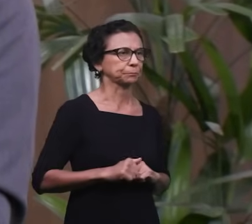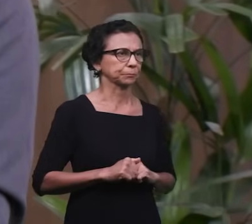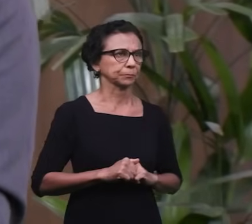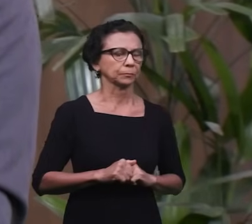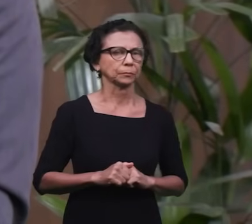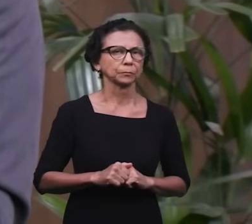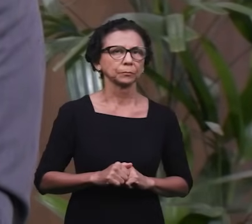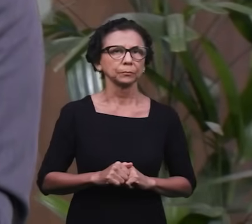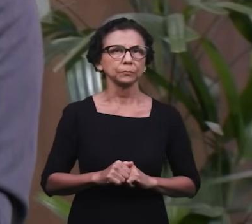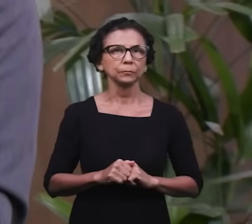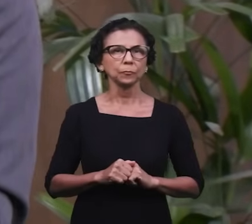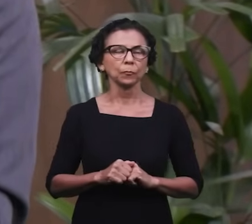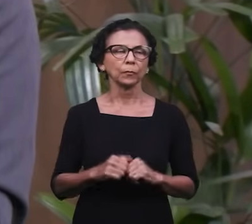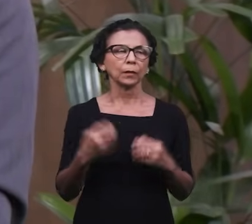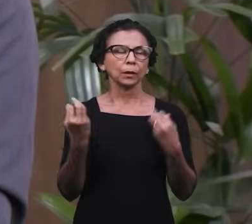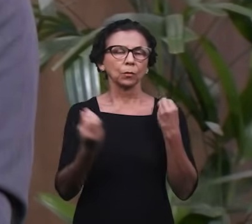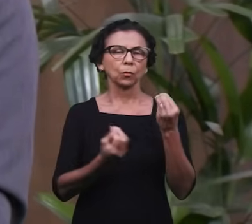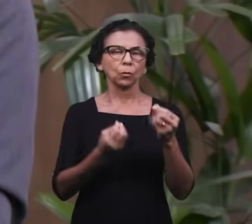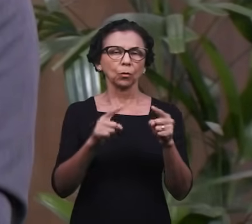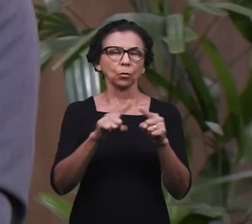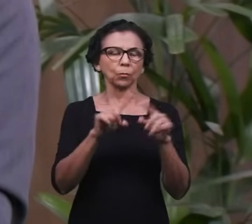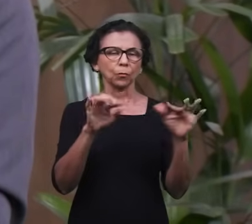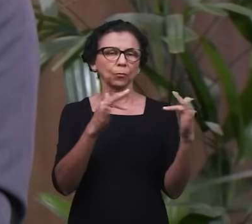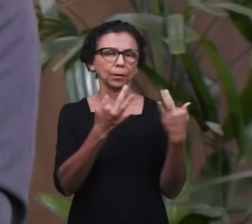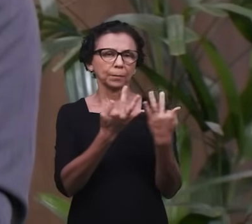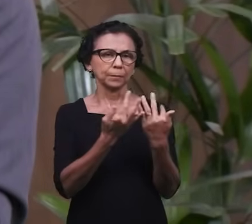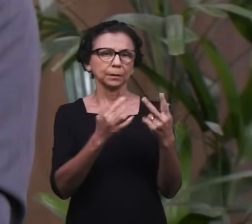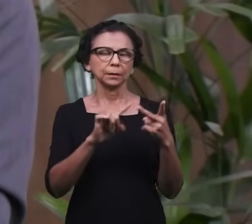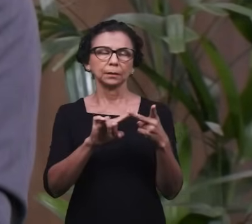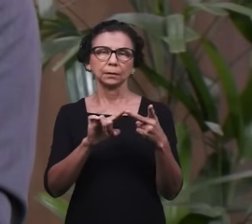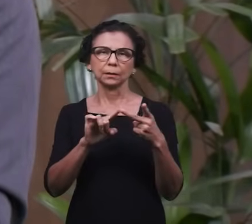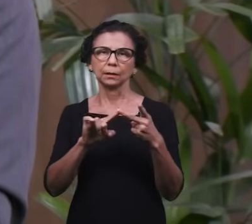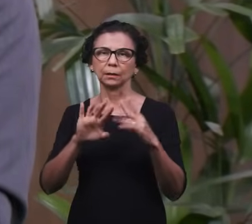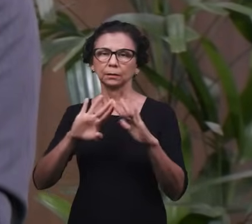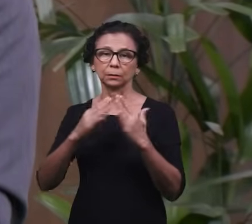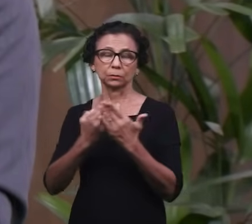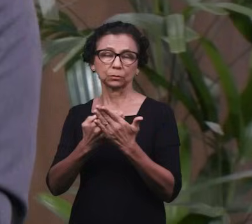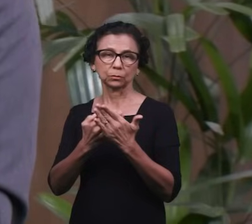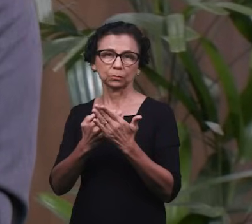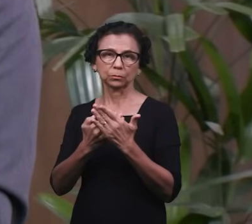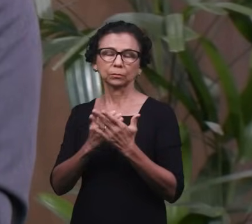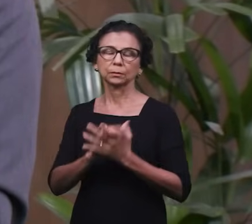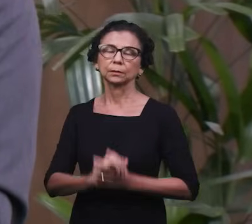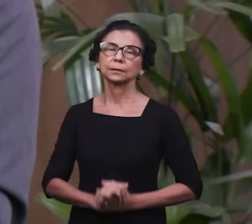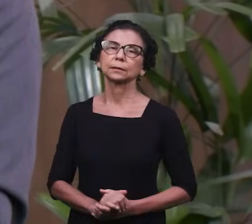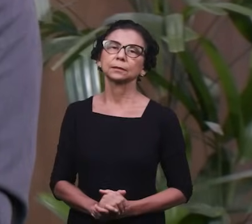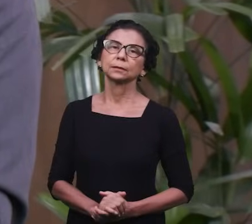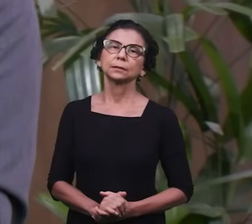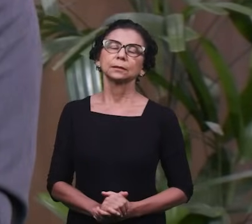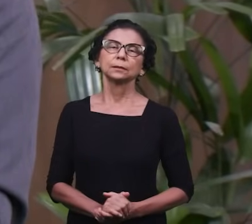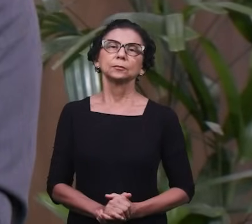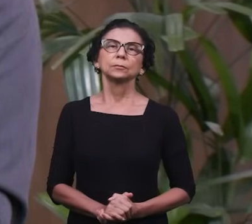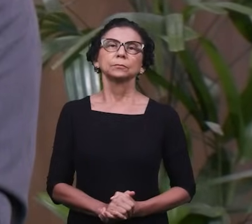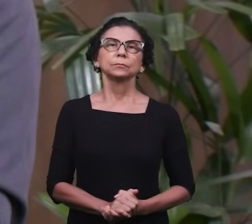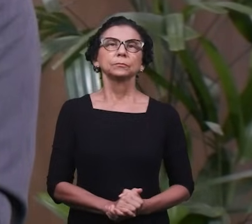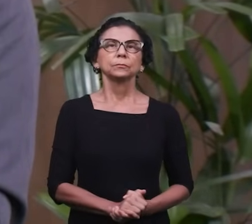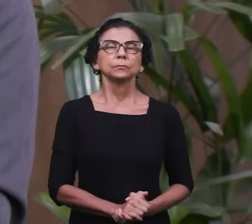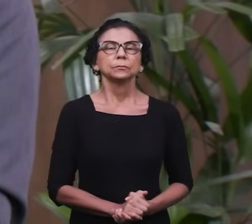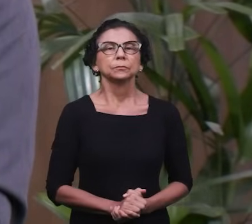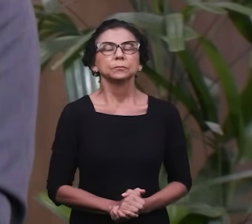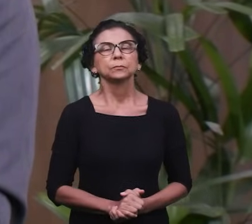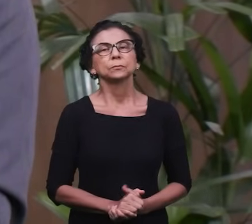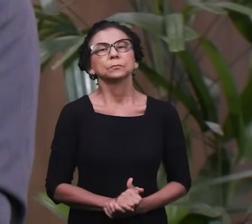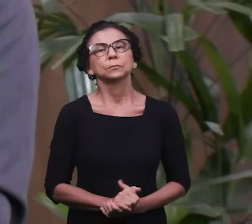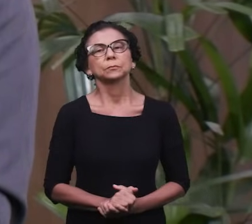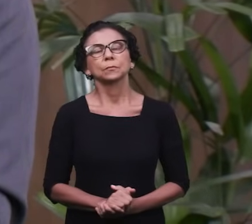educadores também, porque existe o papel que é da escola também, né, Tatiana? Eles podem oferecer